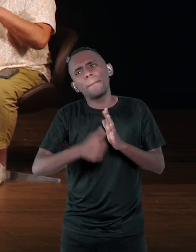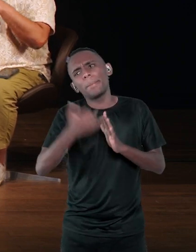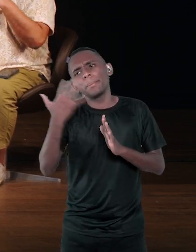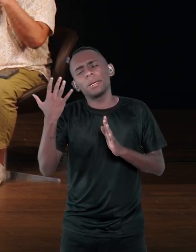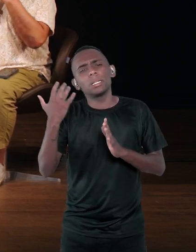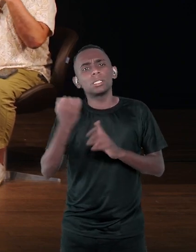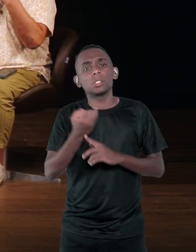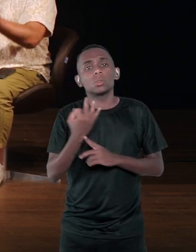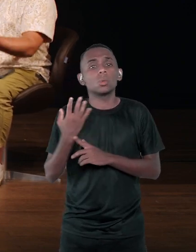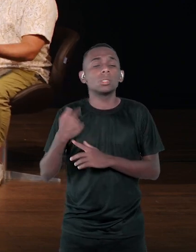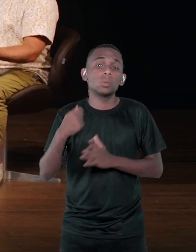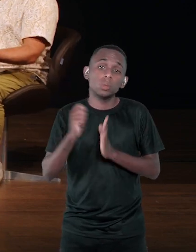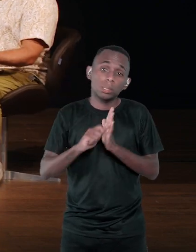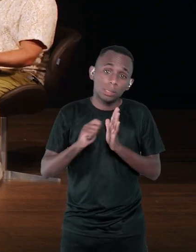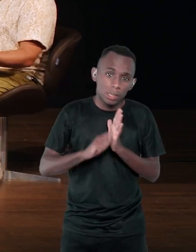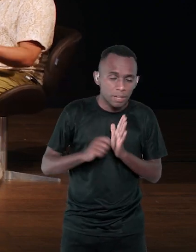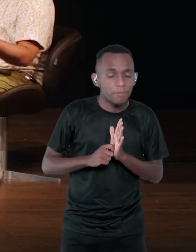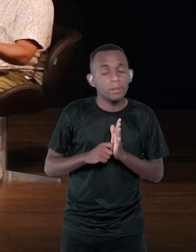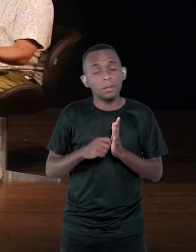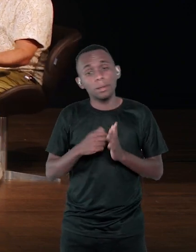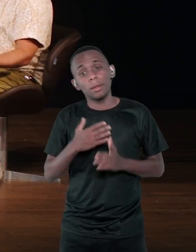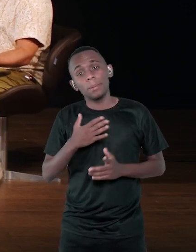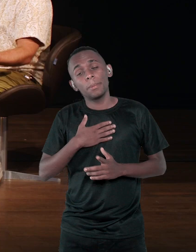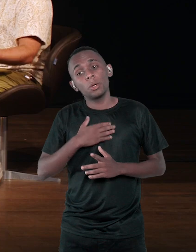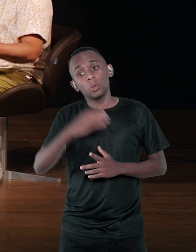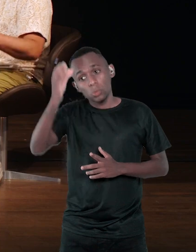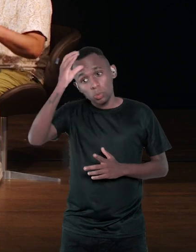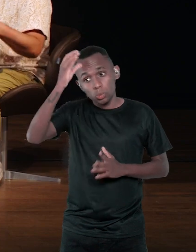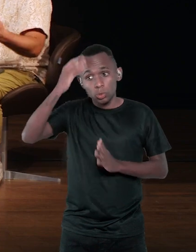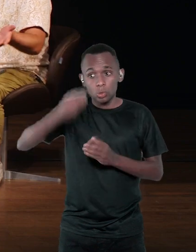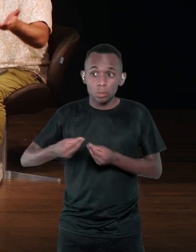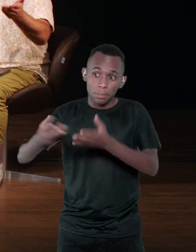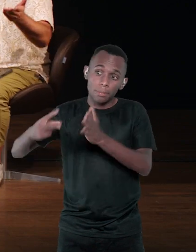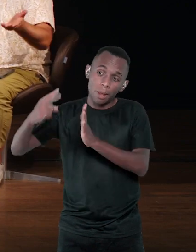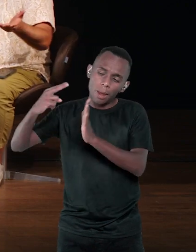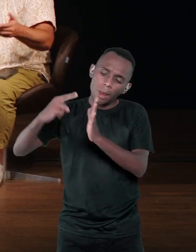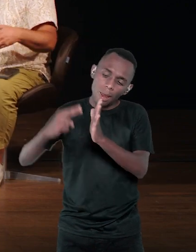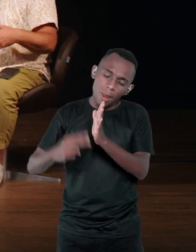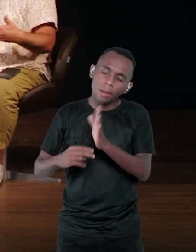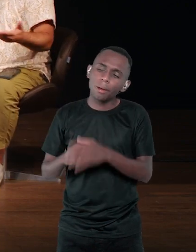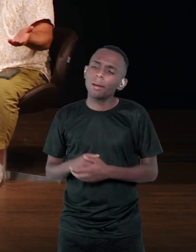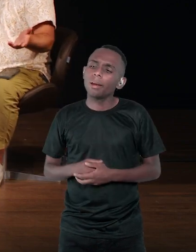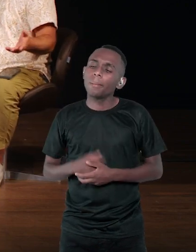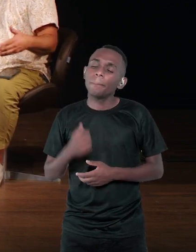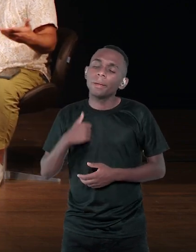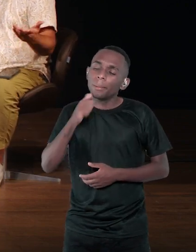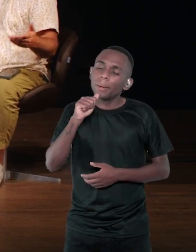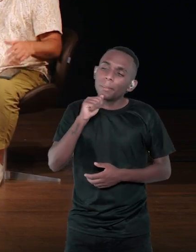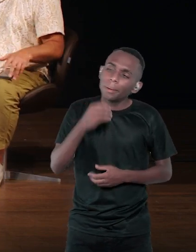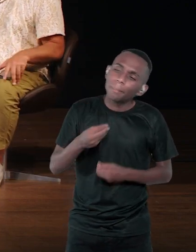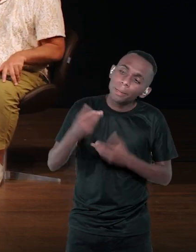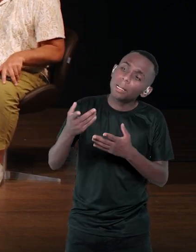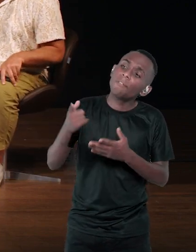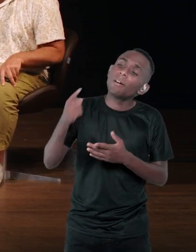adolescência, meu tio que leu. Minha mãe dava para o Cacaso, dizendo assim, veja se ele tem futuro. Eu acho que